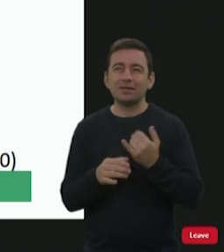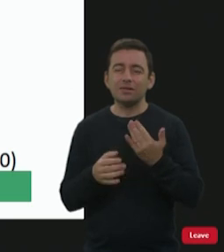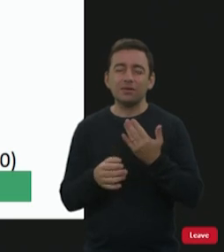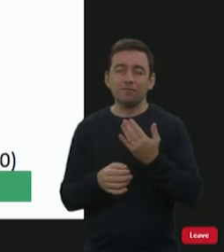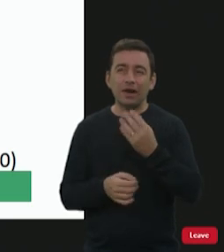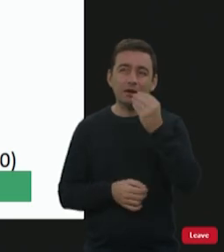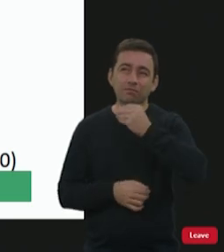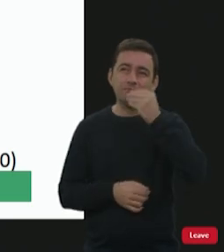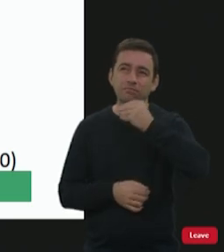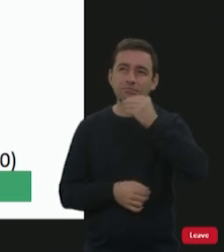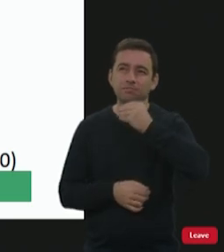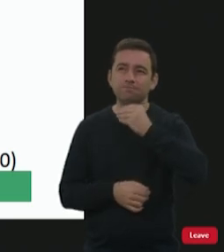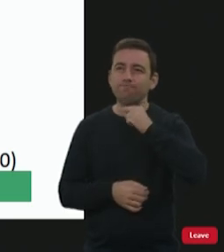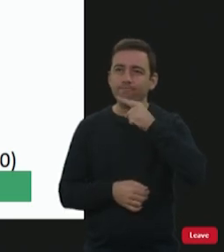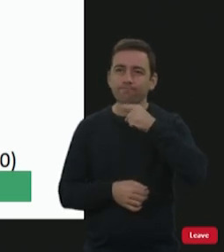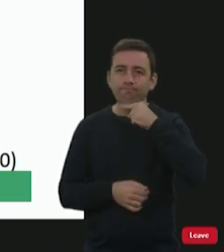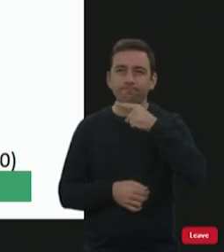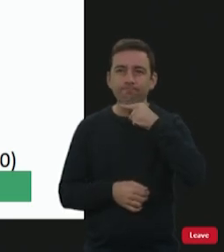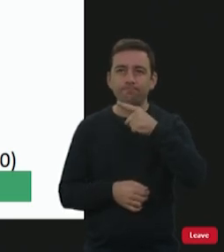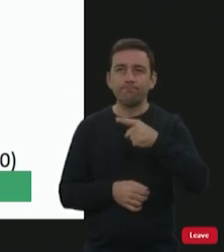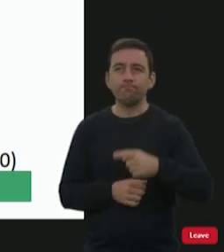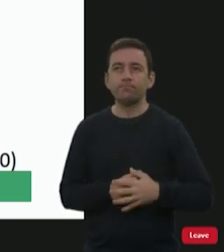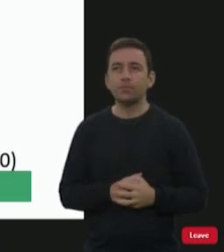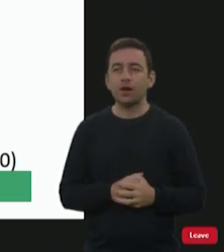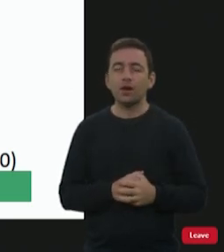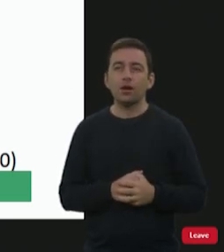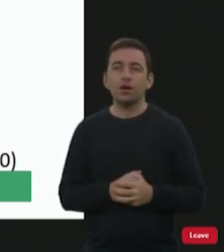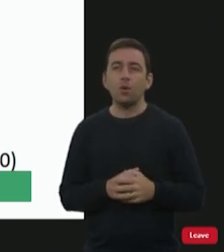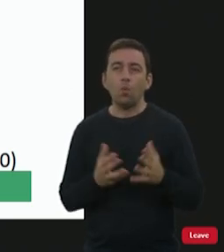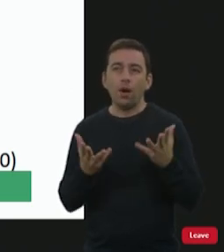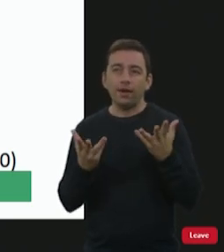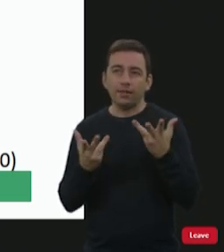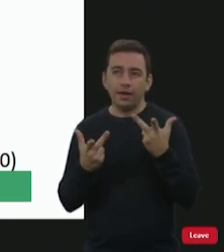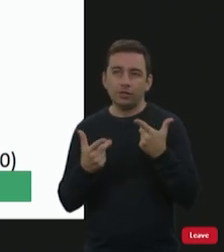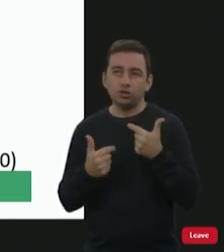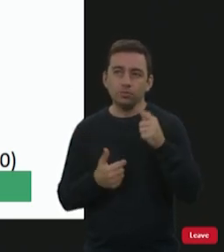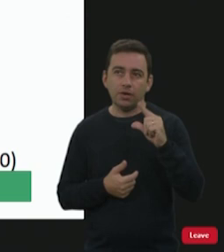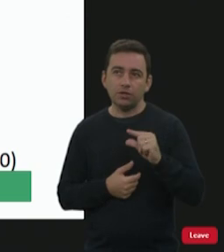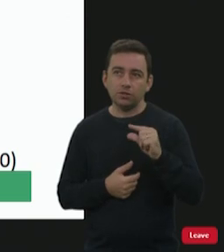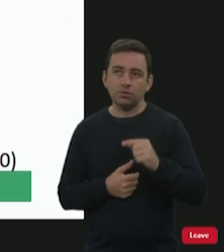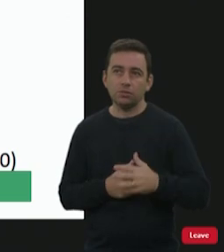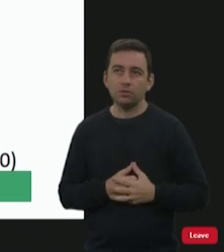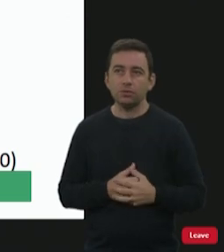insuficiente. Ela tá com qualidade baixa, é o que está dando aqui o zoom.